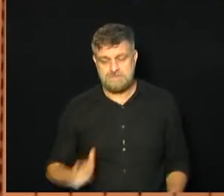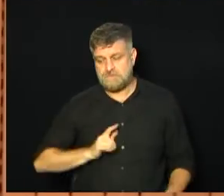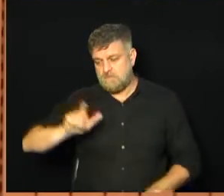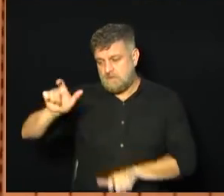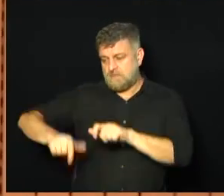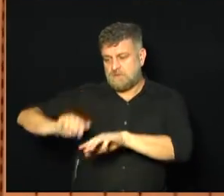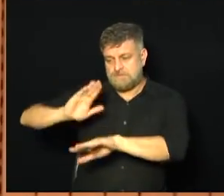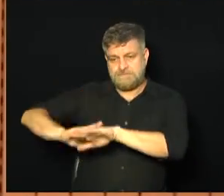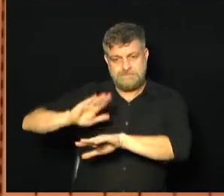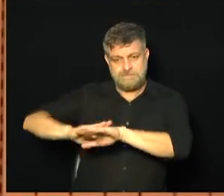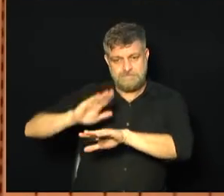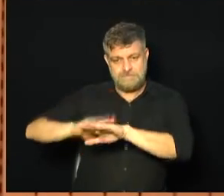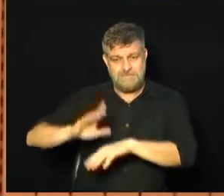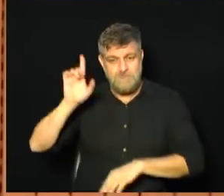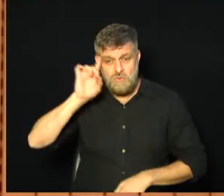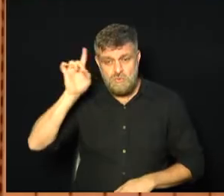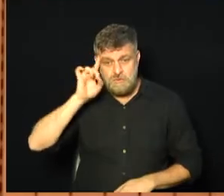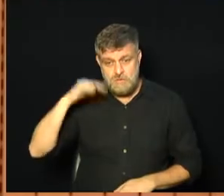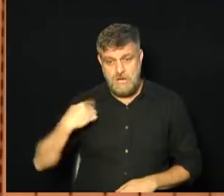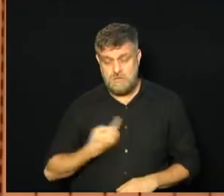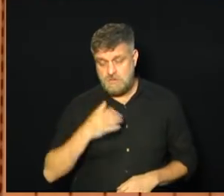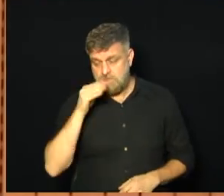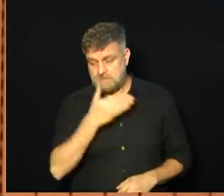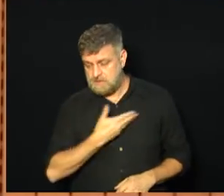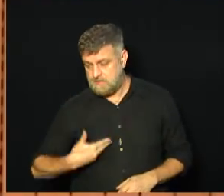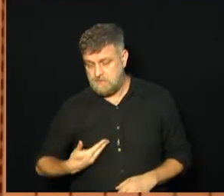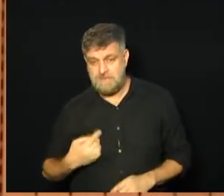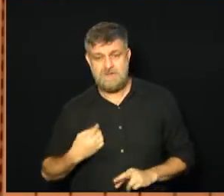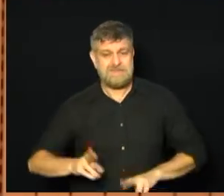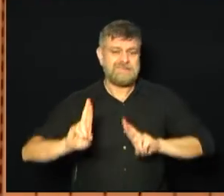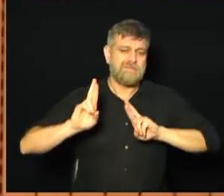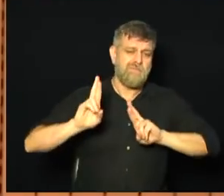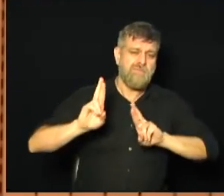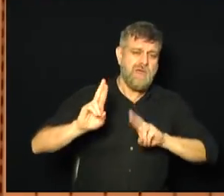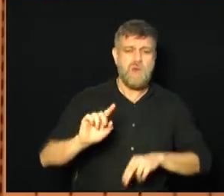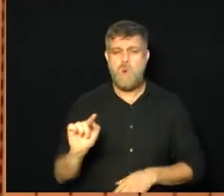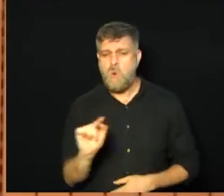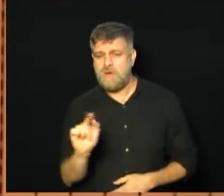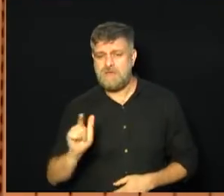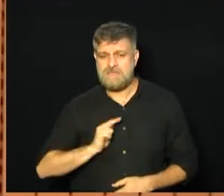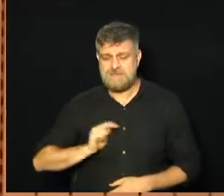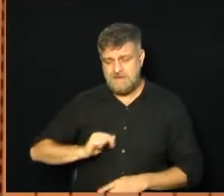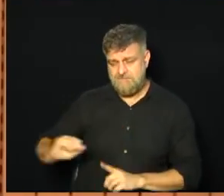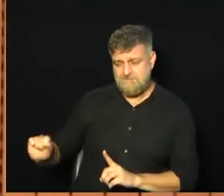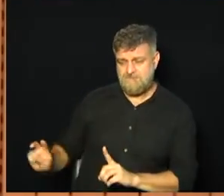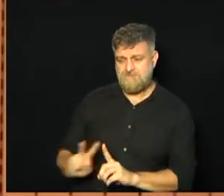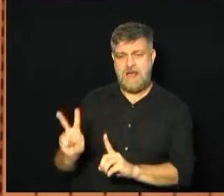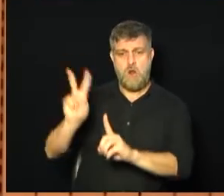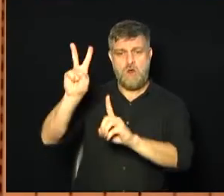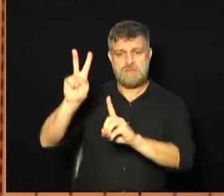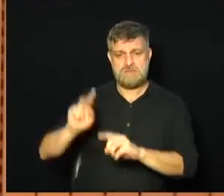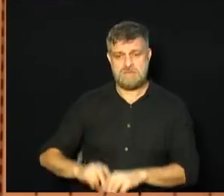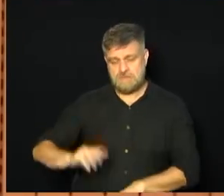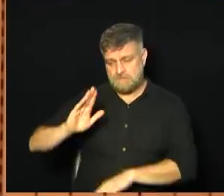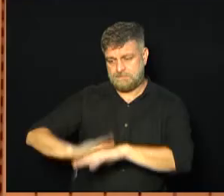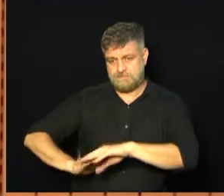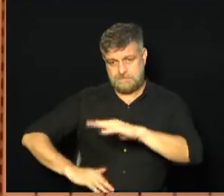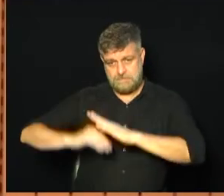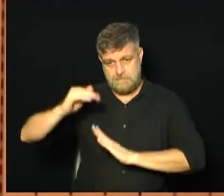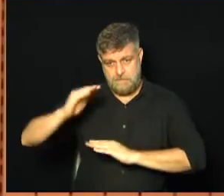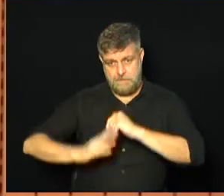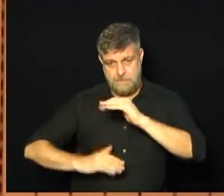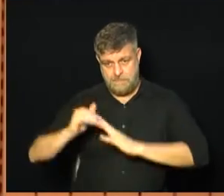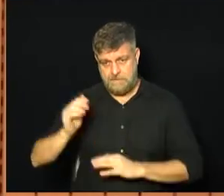que constroem isso no dia a dia, porque nós, servidores públicos, é isso que a gente espera. A gente espera ser reconhecido como construtores de uma obra